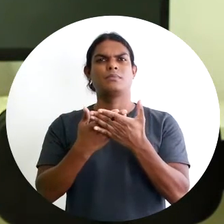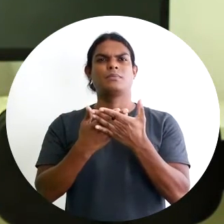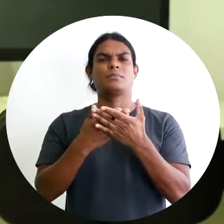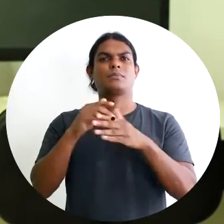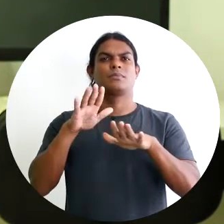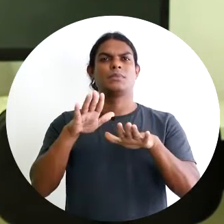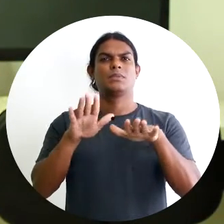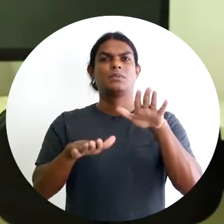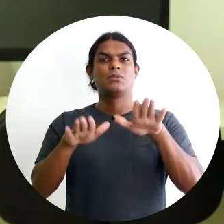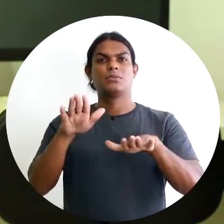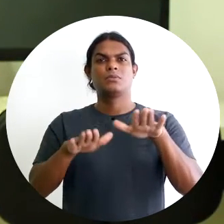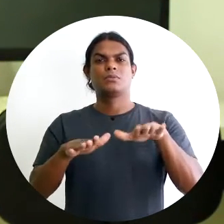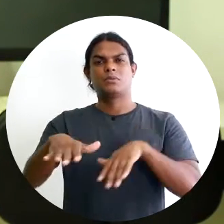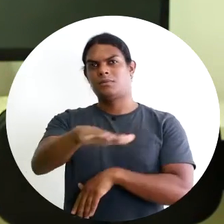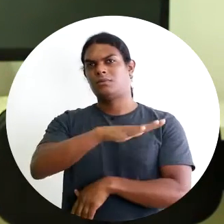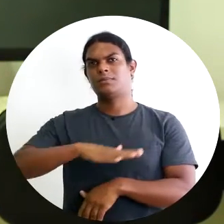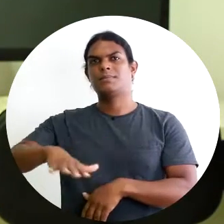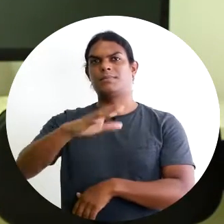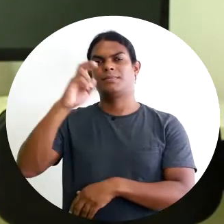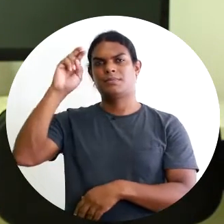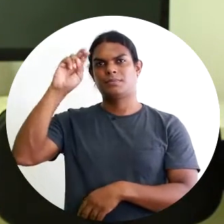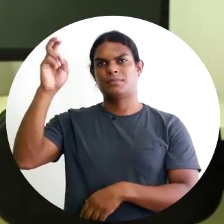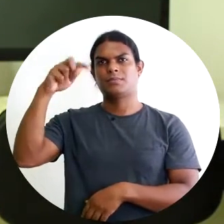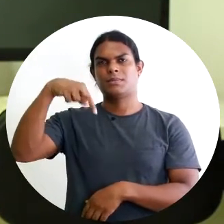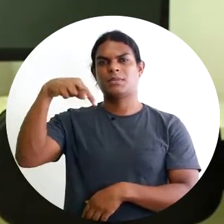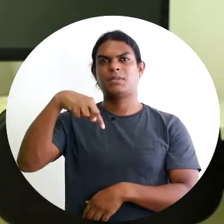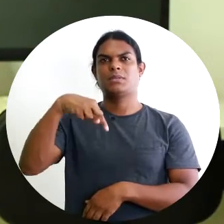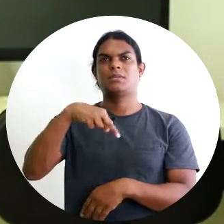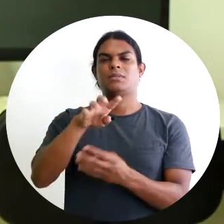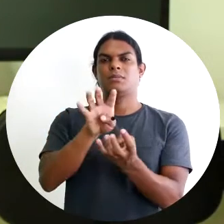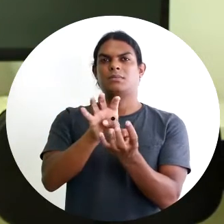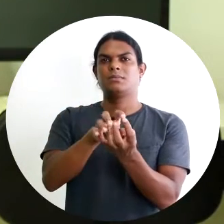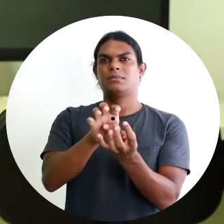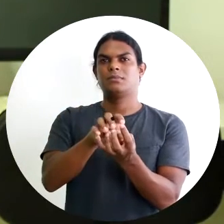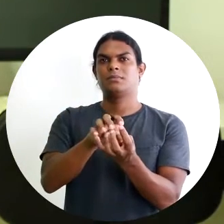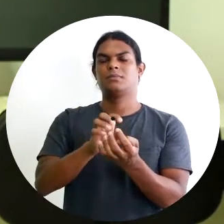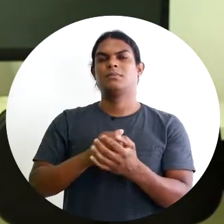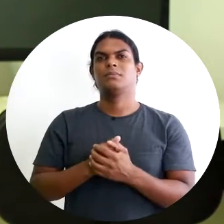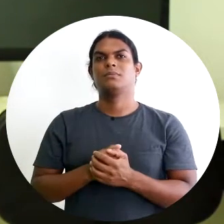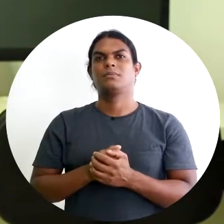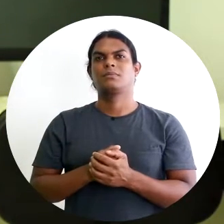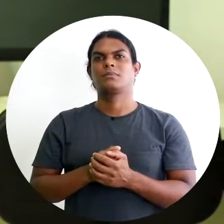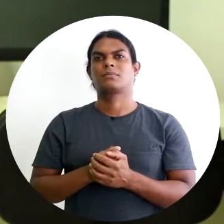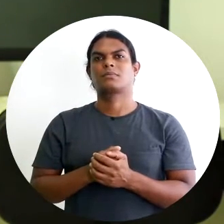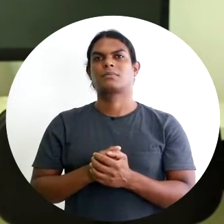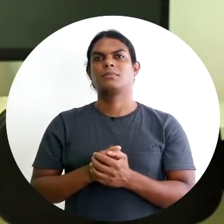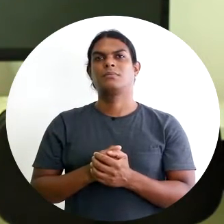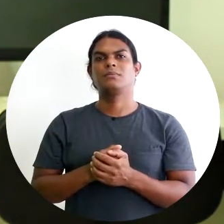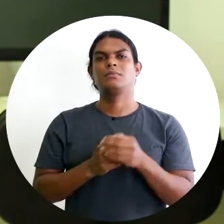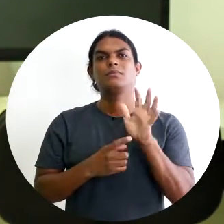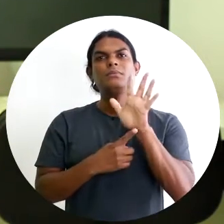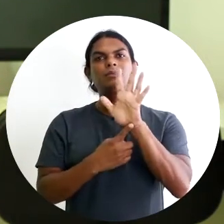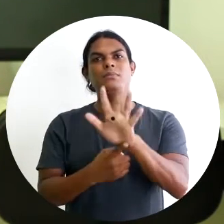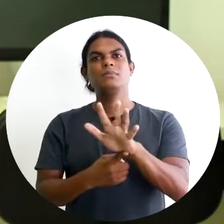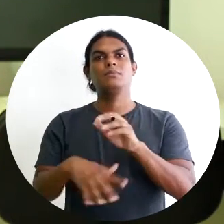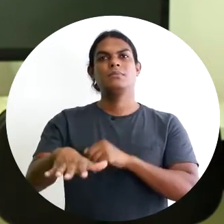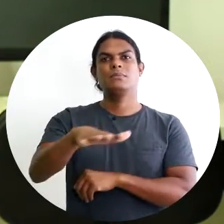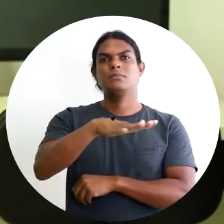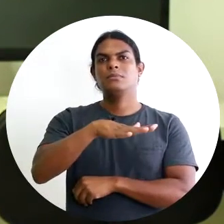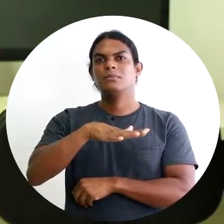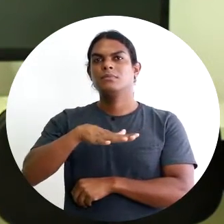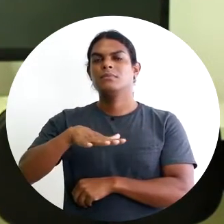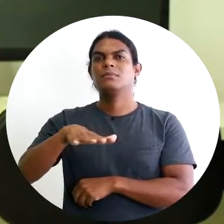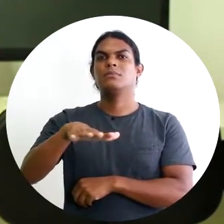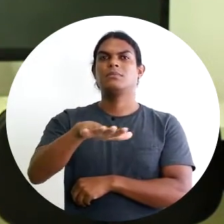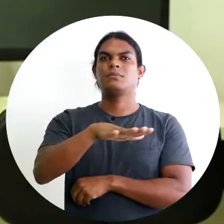espaços culturais na nossa região de Pernambuco. Então, eu mostrei para vocês algumas áreas de grandes